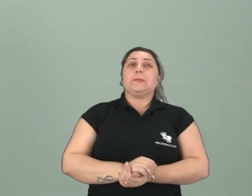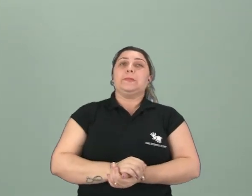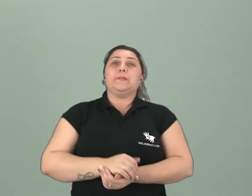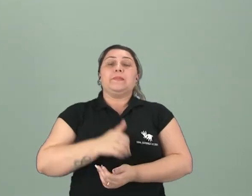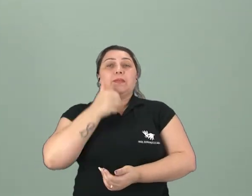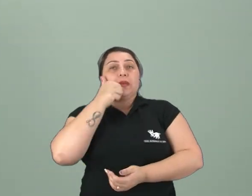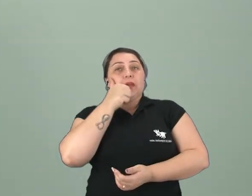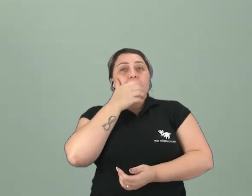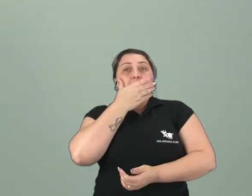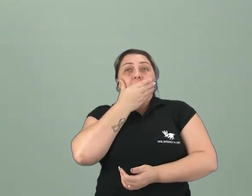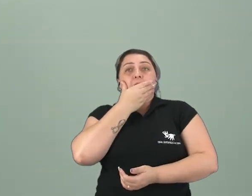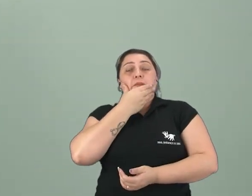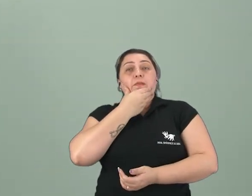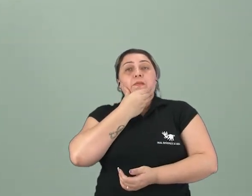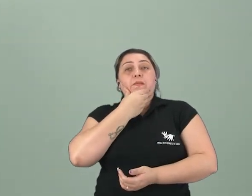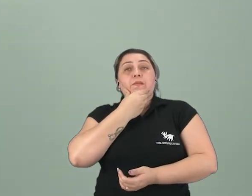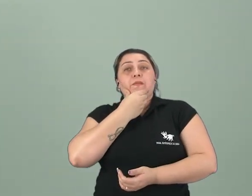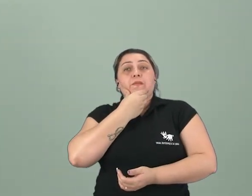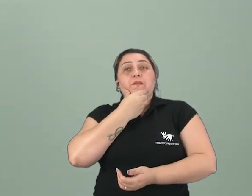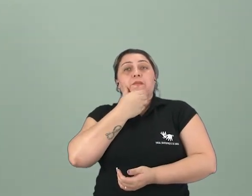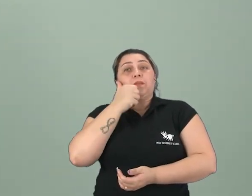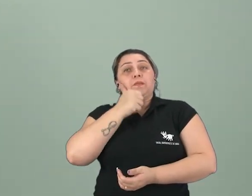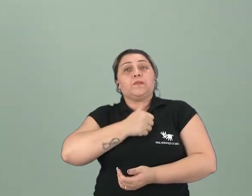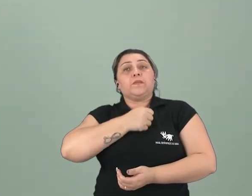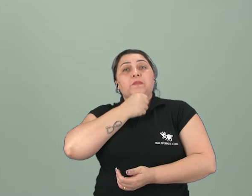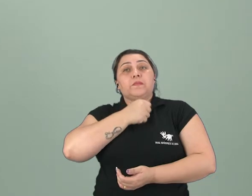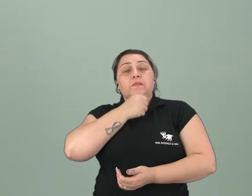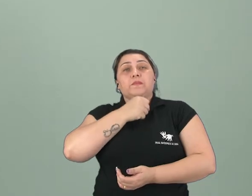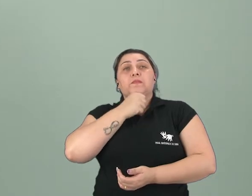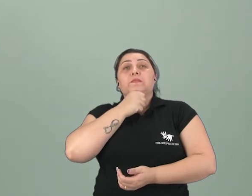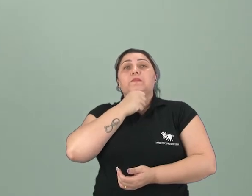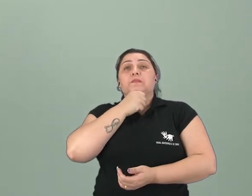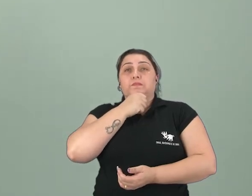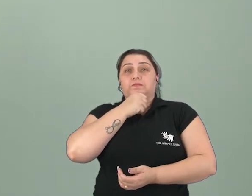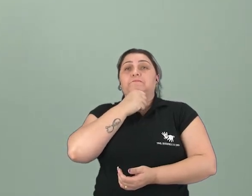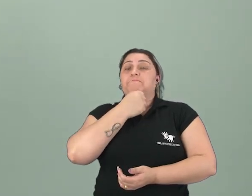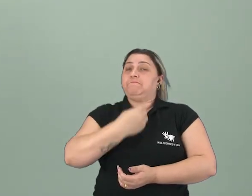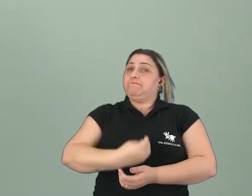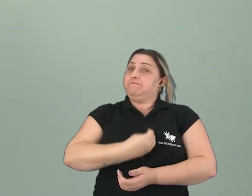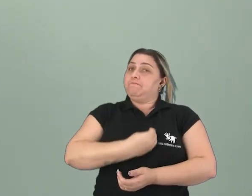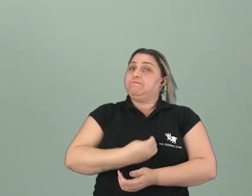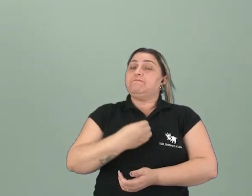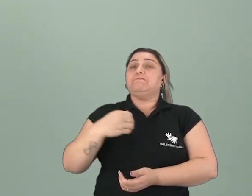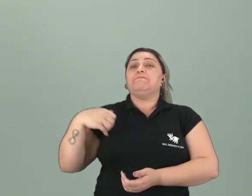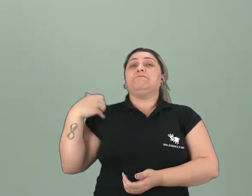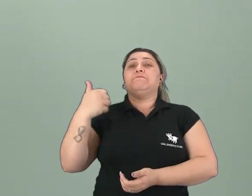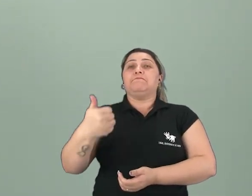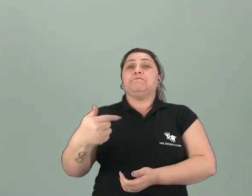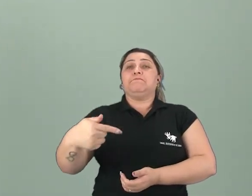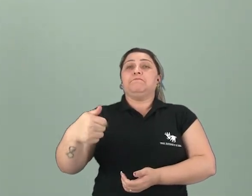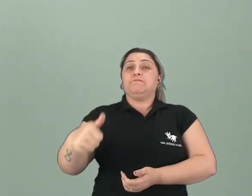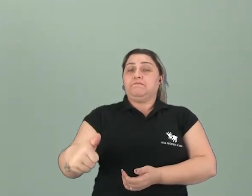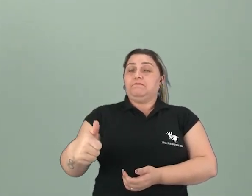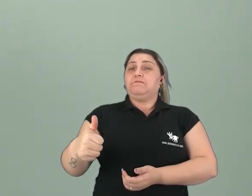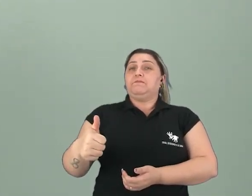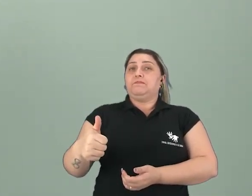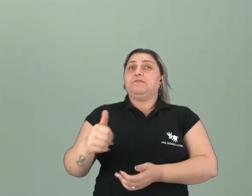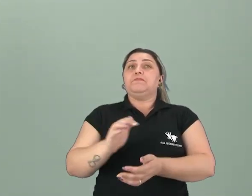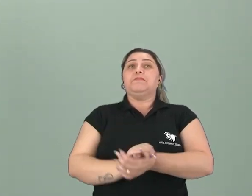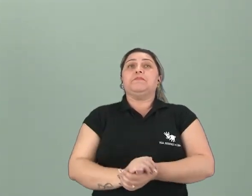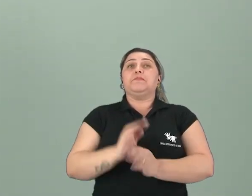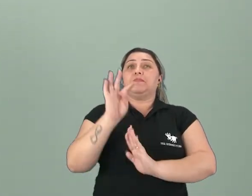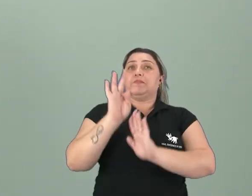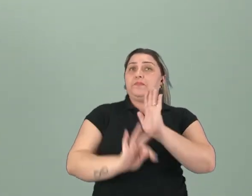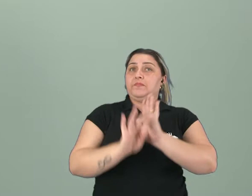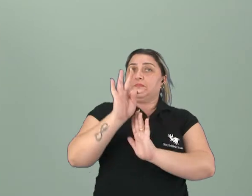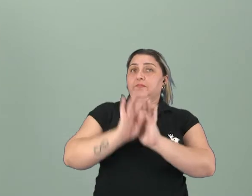senhora participou, uma senhora de 71 anos. Olhem só, gente, esse texto é um texto predominantemente,